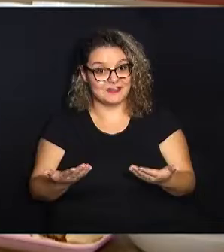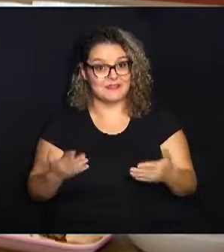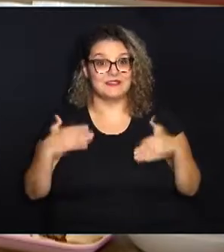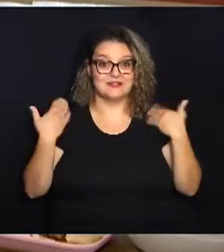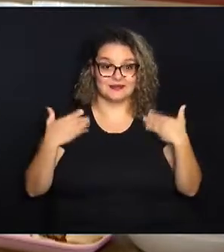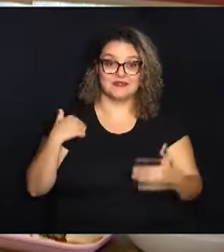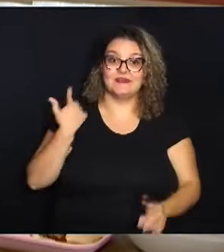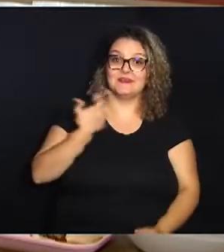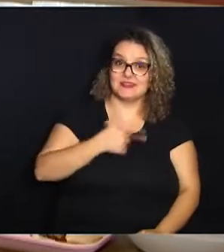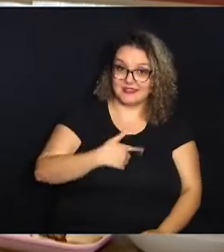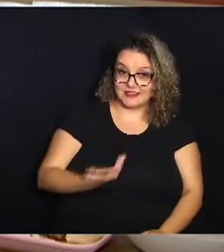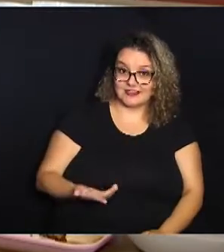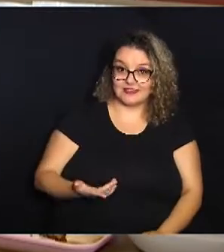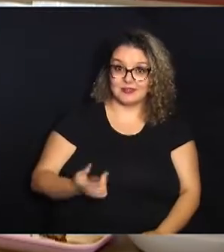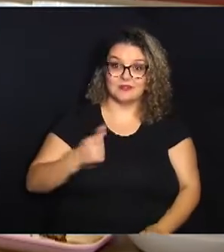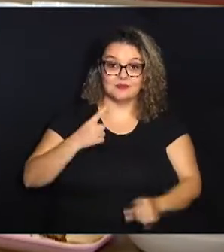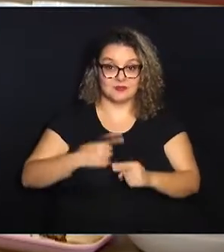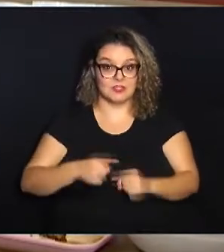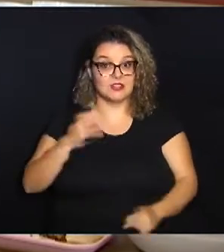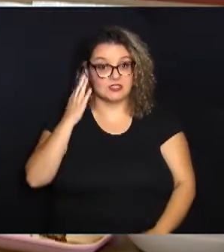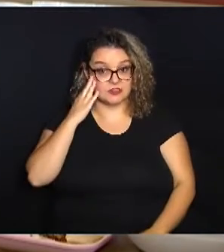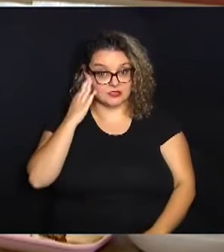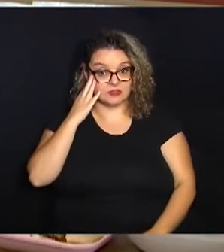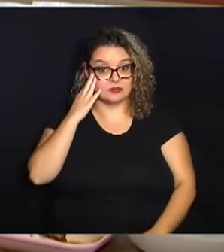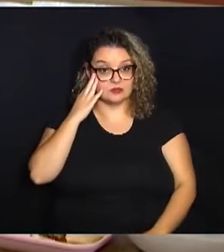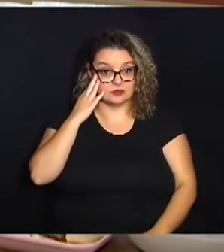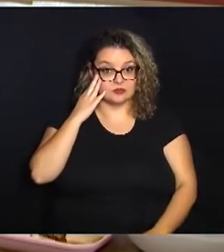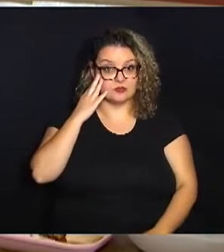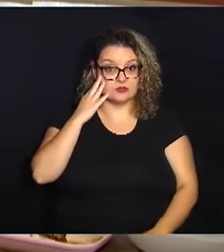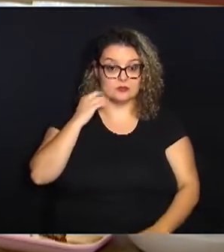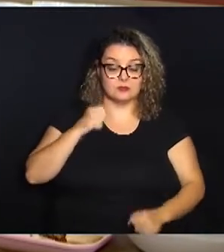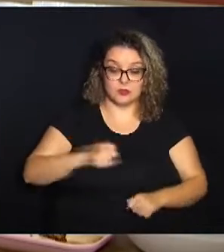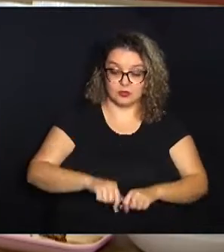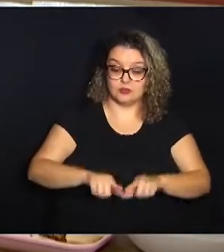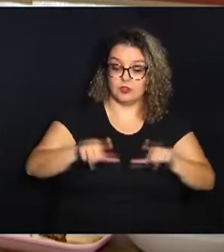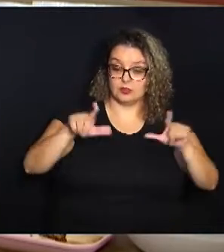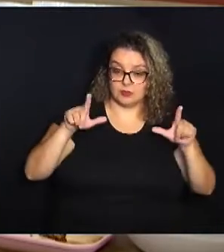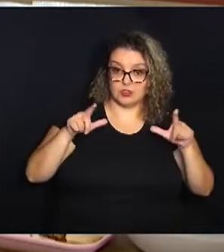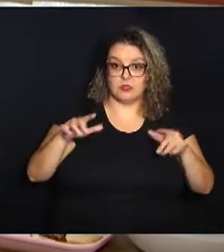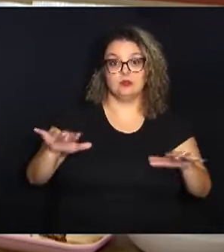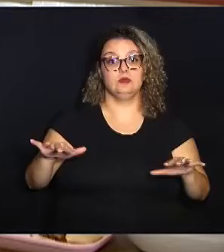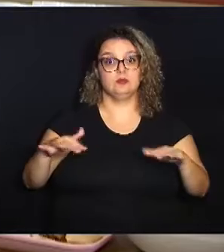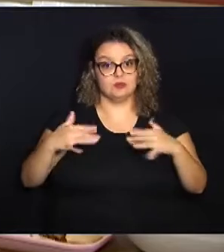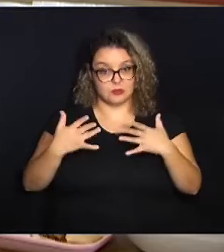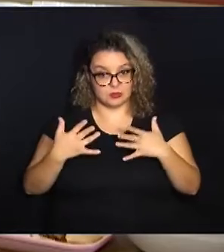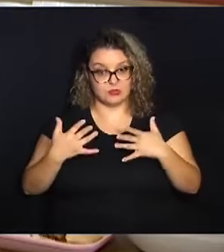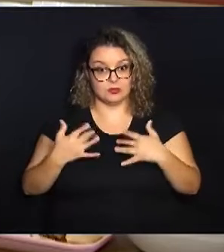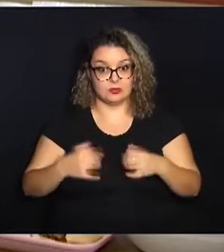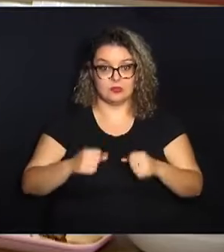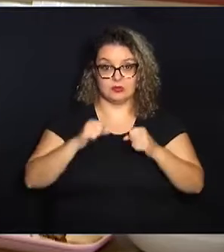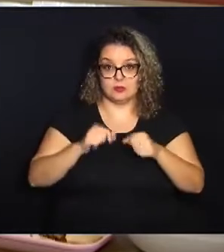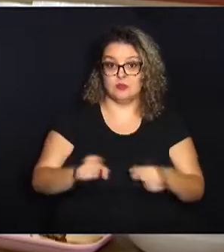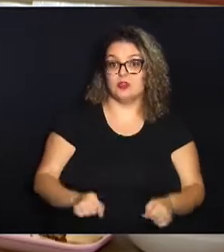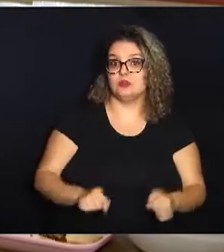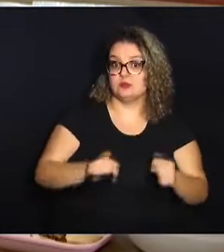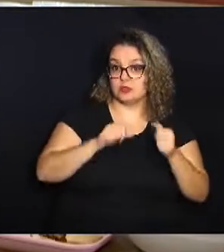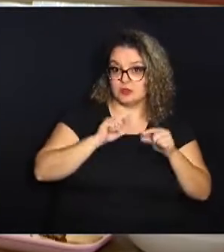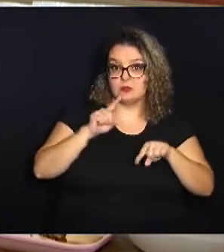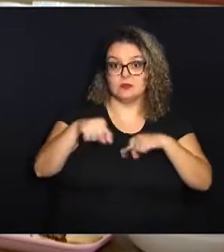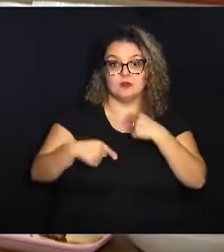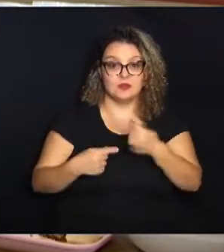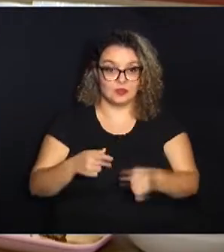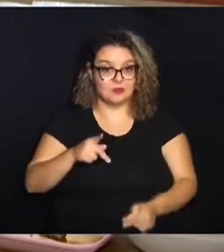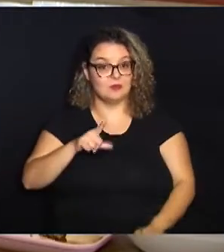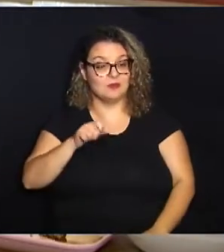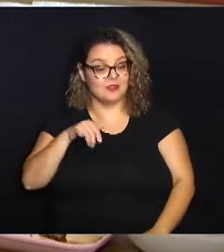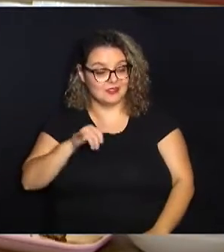para nós, porque a gente sabe que esse destaque nos traz visibilidade e pode favorecer para que outros players